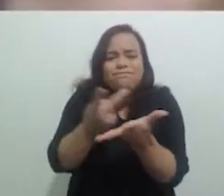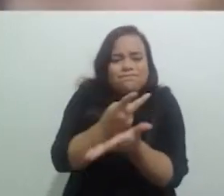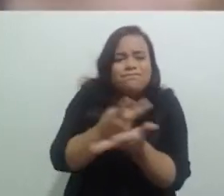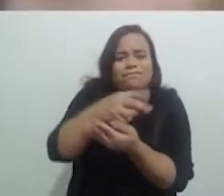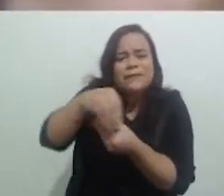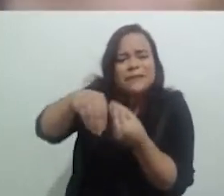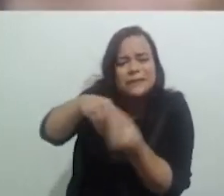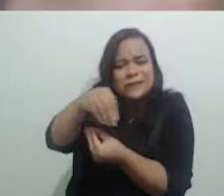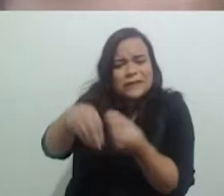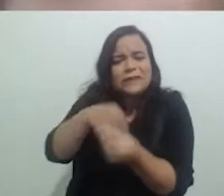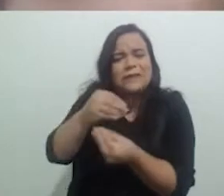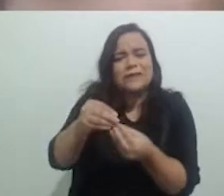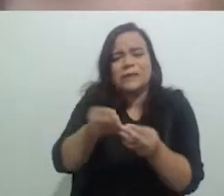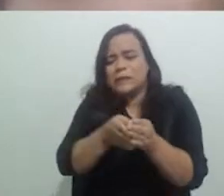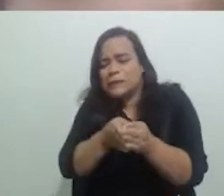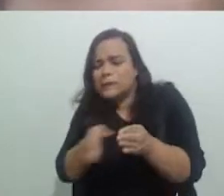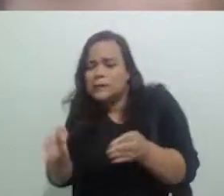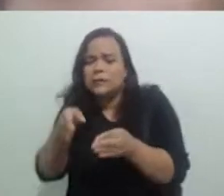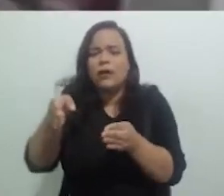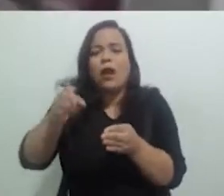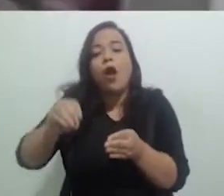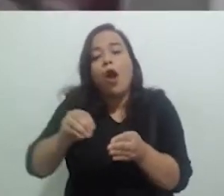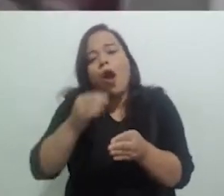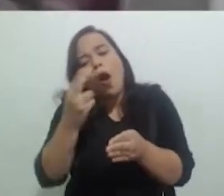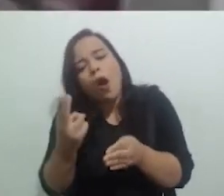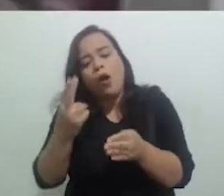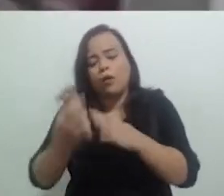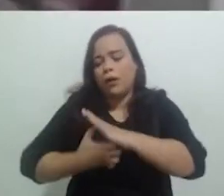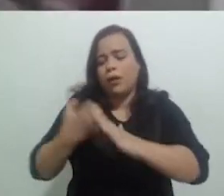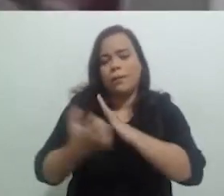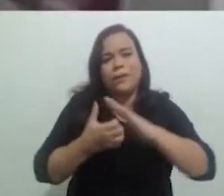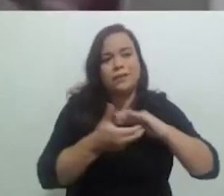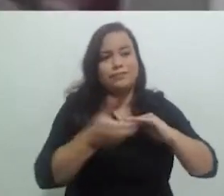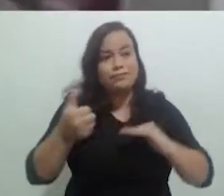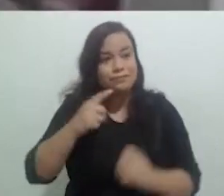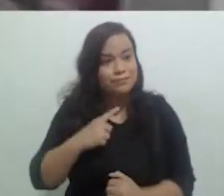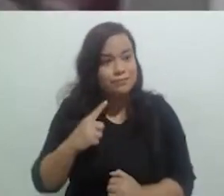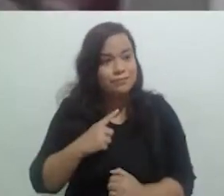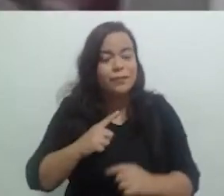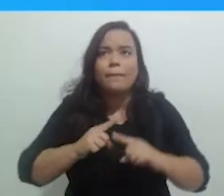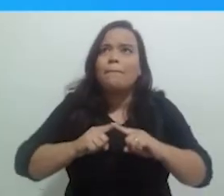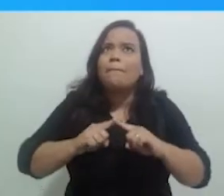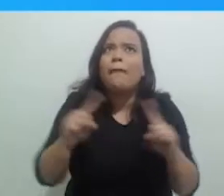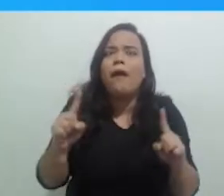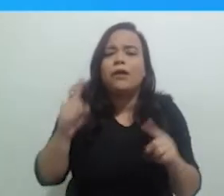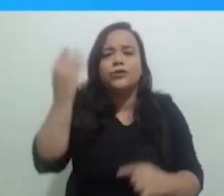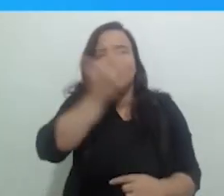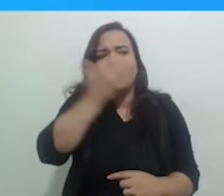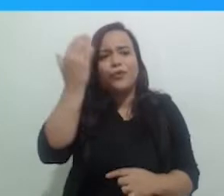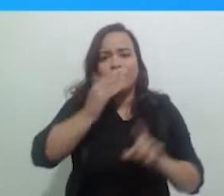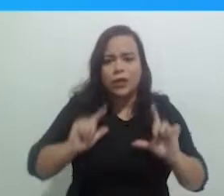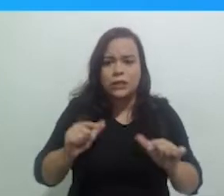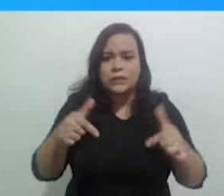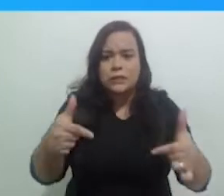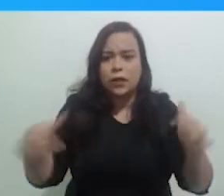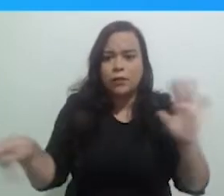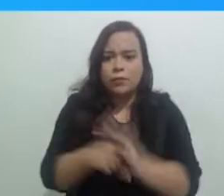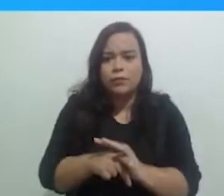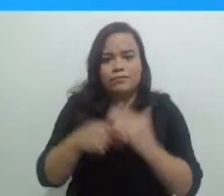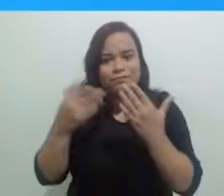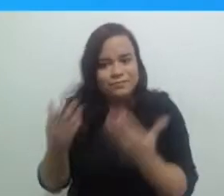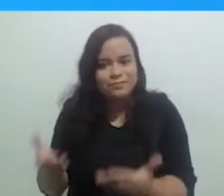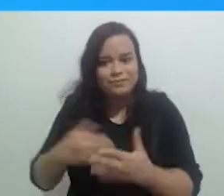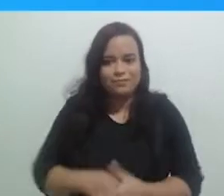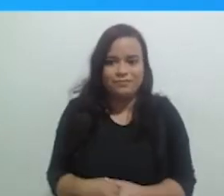pela empresa. E não se vê nenhuma iniciativa desse tipo, quer dizer, vai passar a vida com, tempo, com os bens